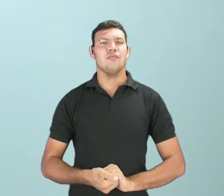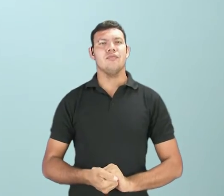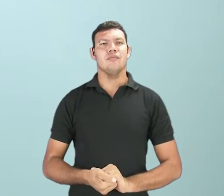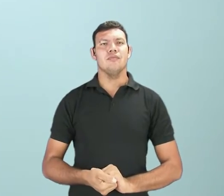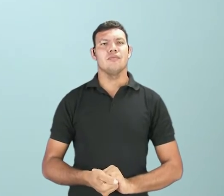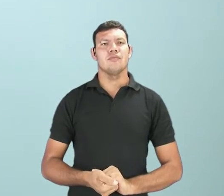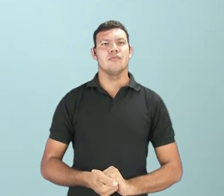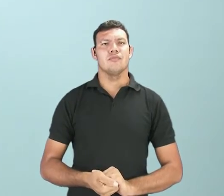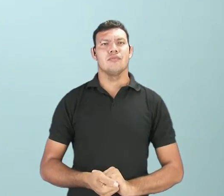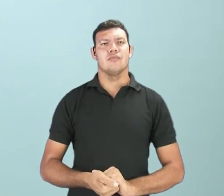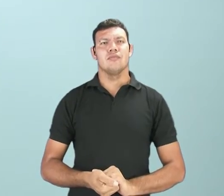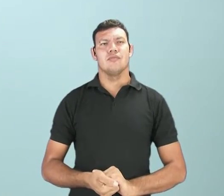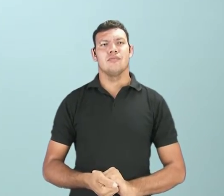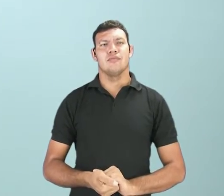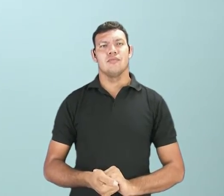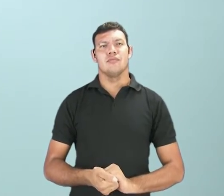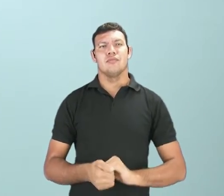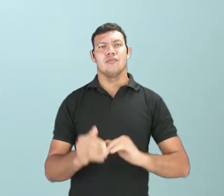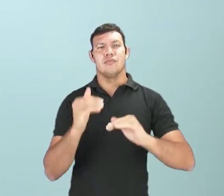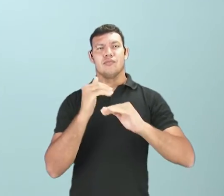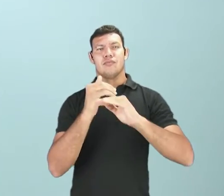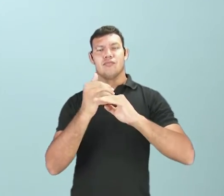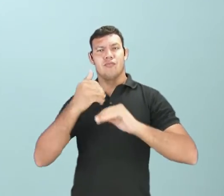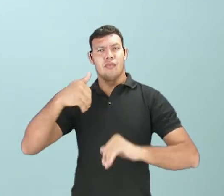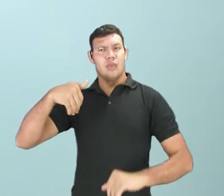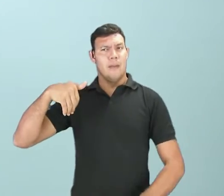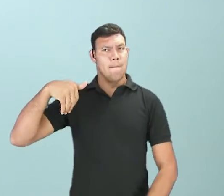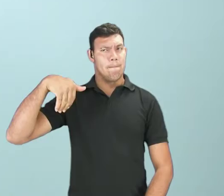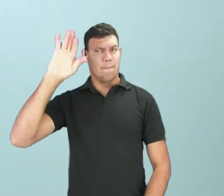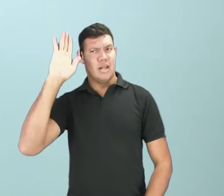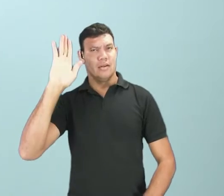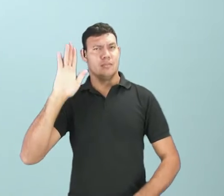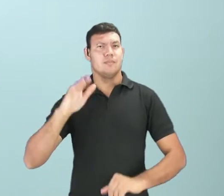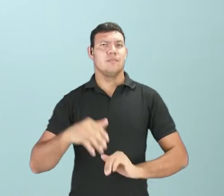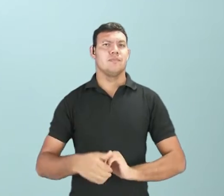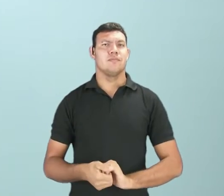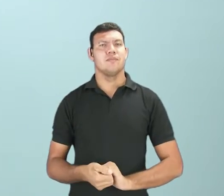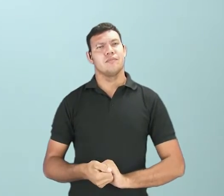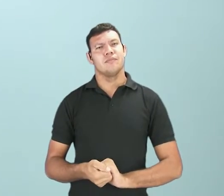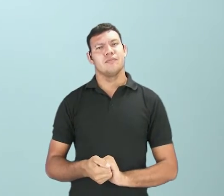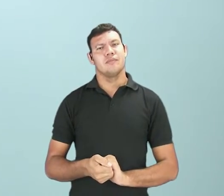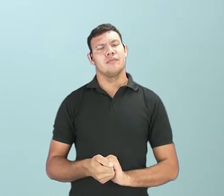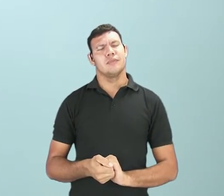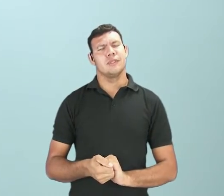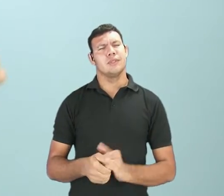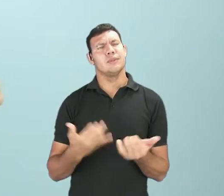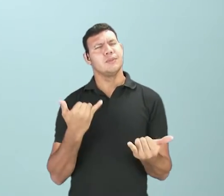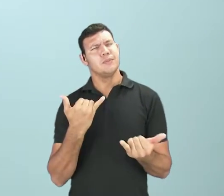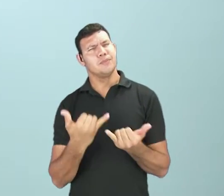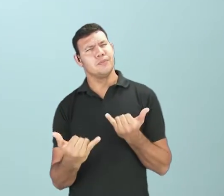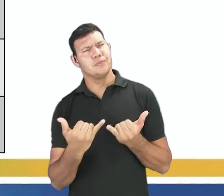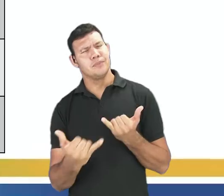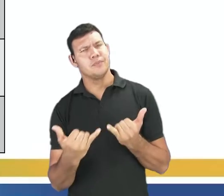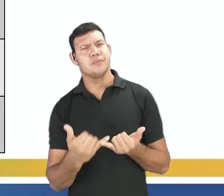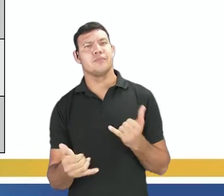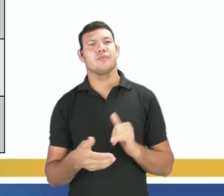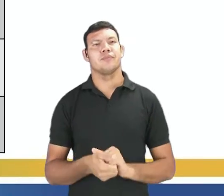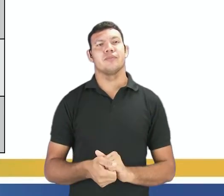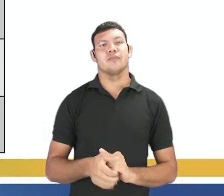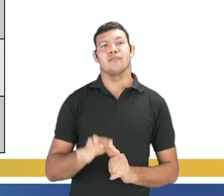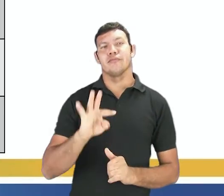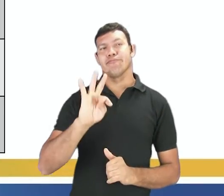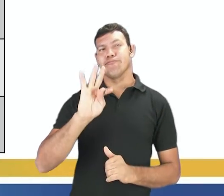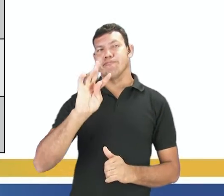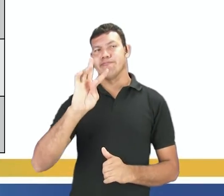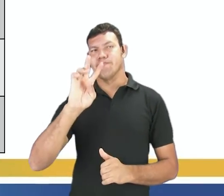o superlative, que vem logo em seguida, um pouco semelhante, que nós utilizamos the most